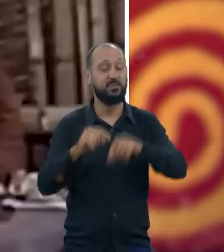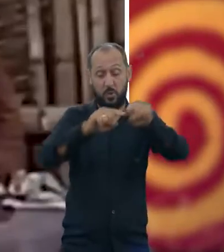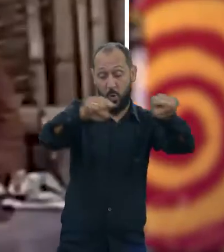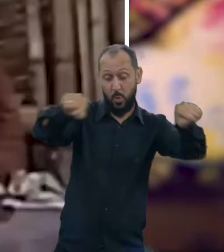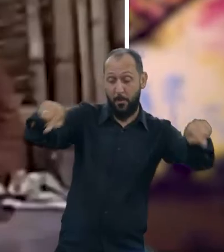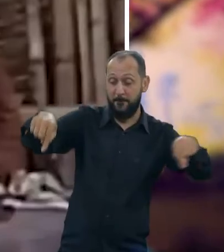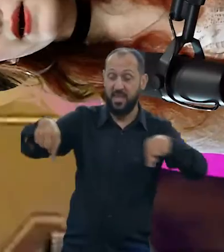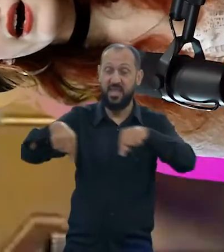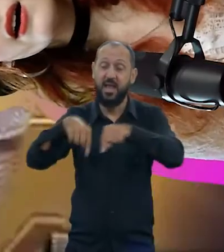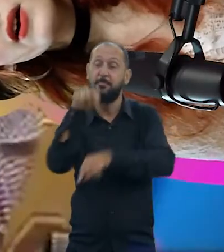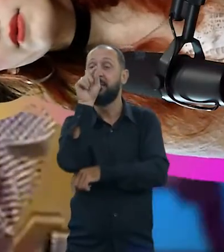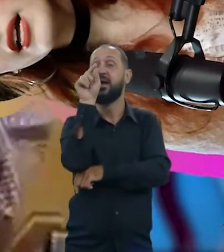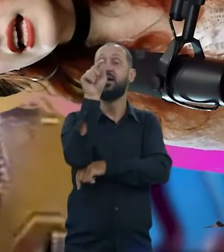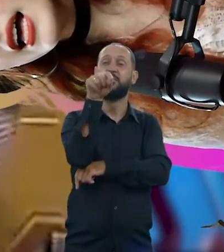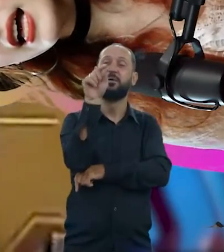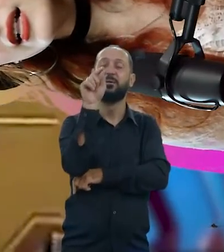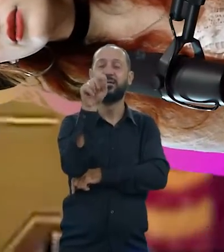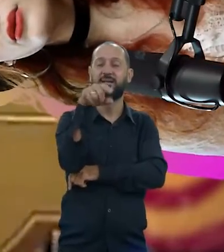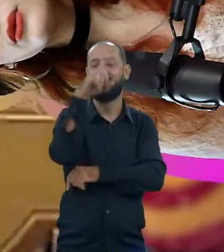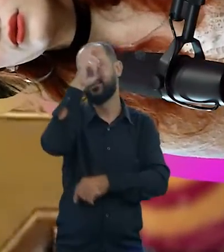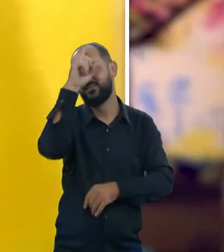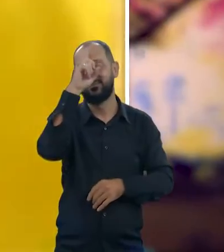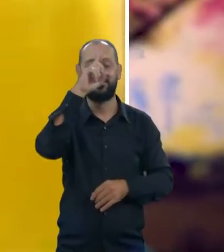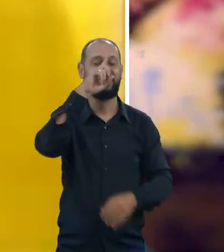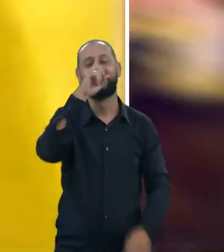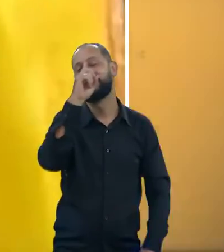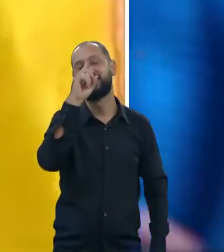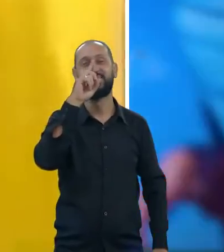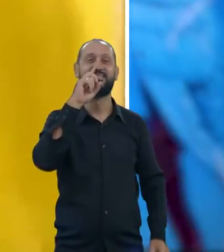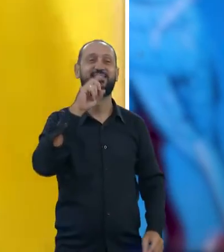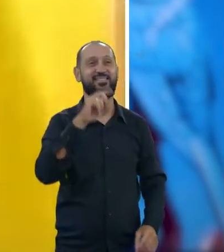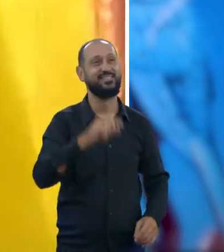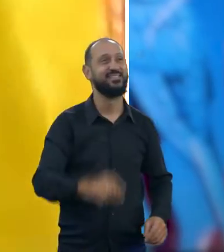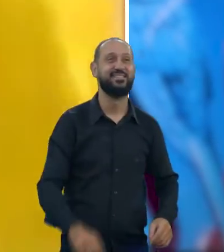Sítio do Pica-Pau Amarelo.